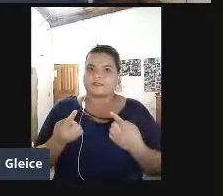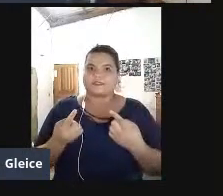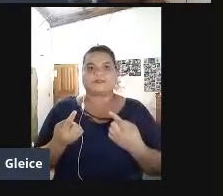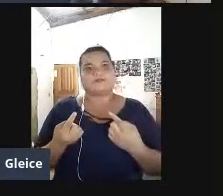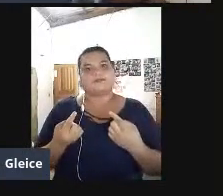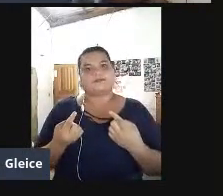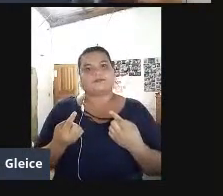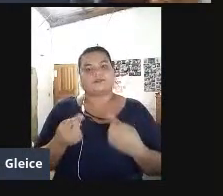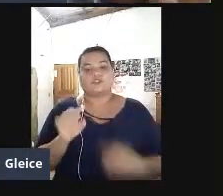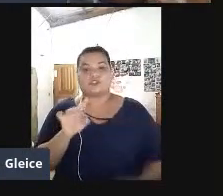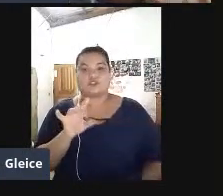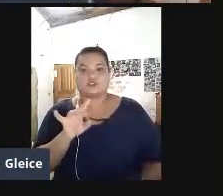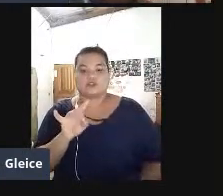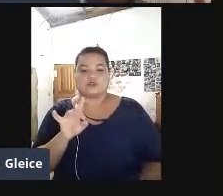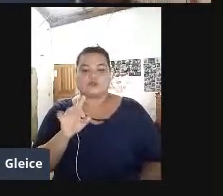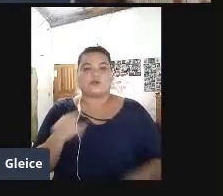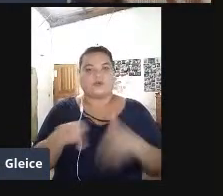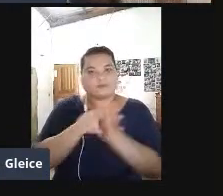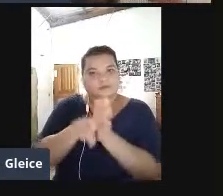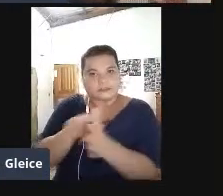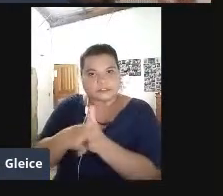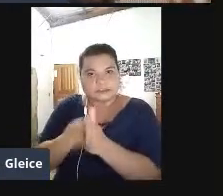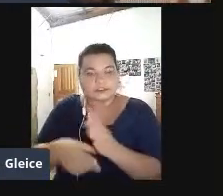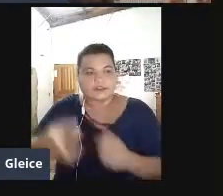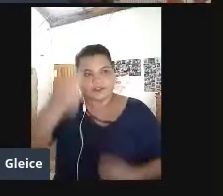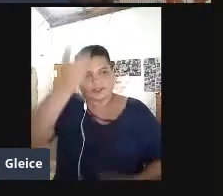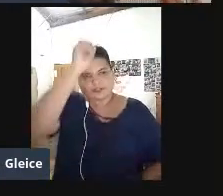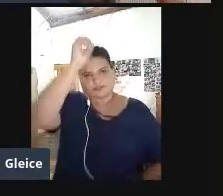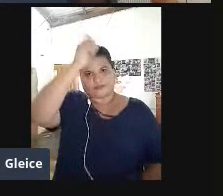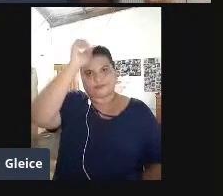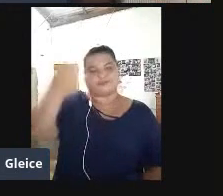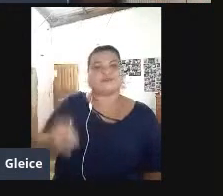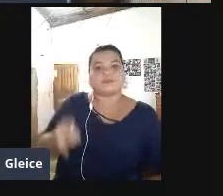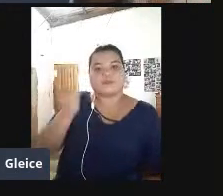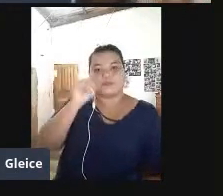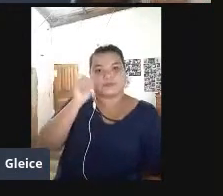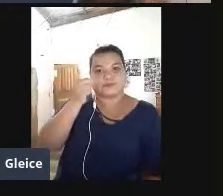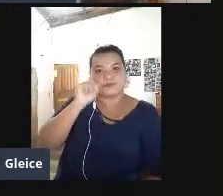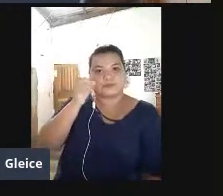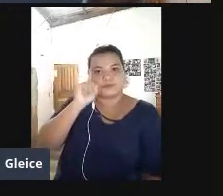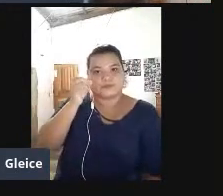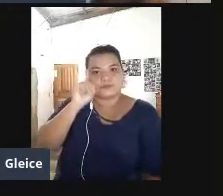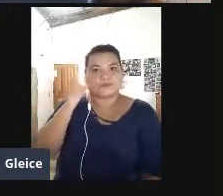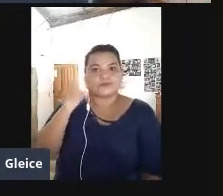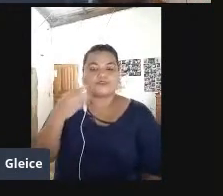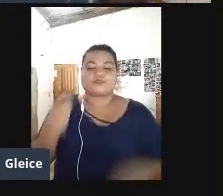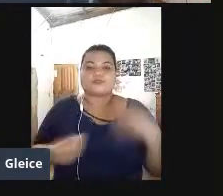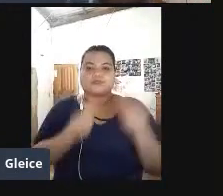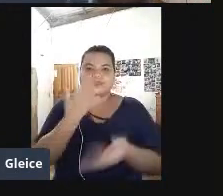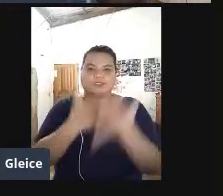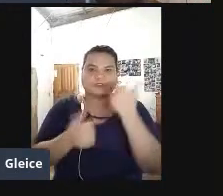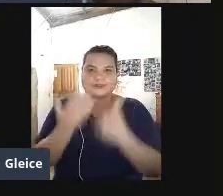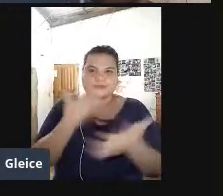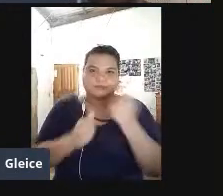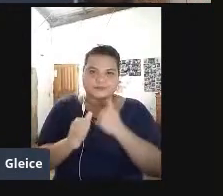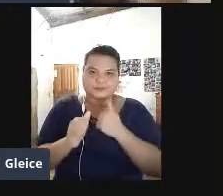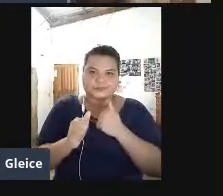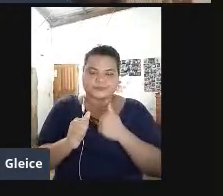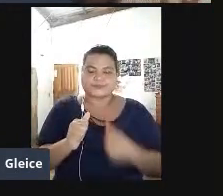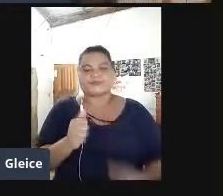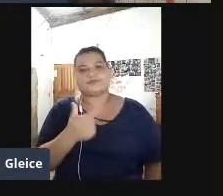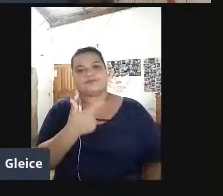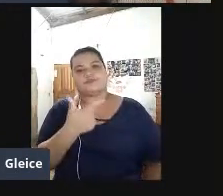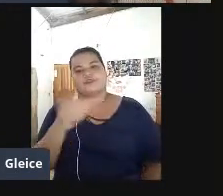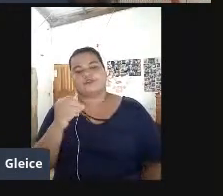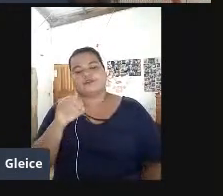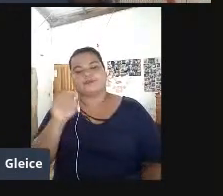pacientes adultos. Então, o valor energético médio diário que nós alcançamos desses indivíduos ultrapassa aí as 2.000 calorias. Nosso paciente mais